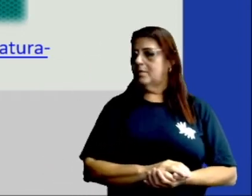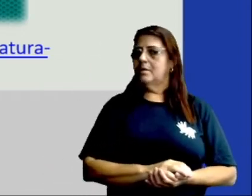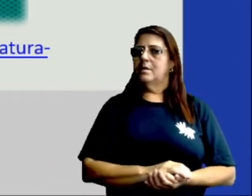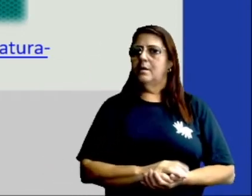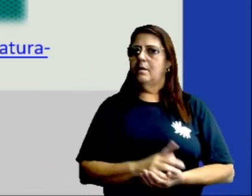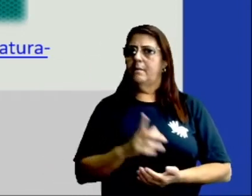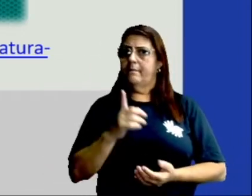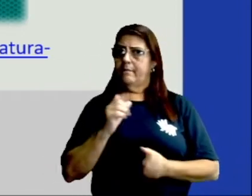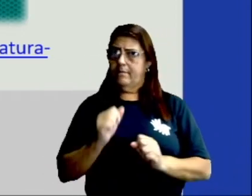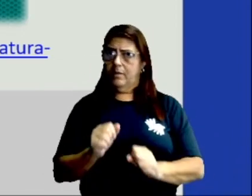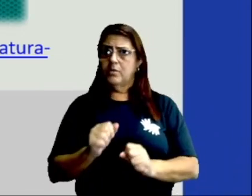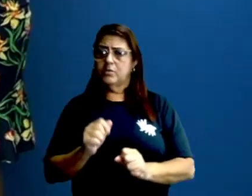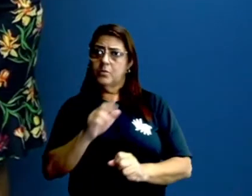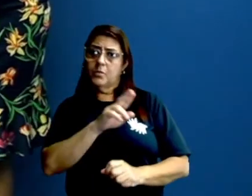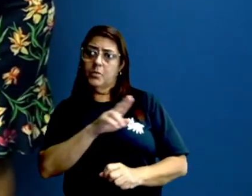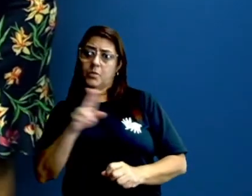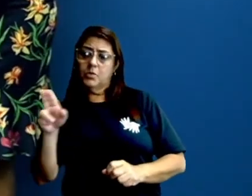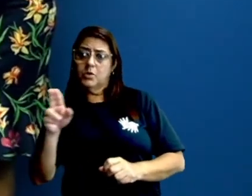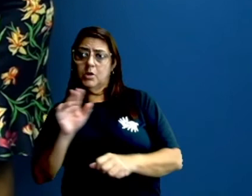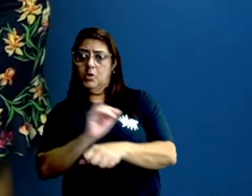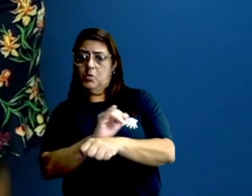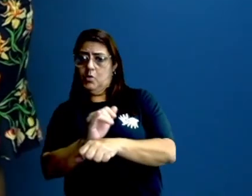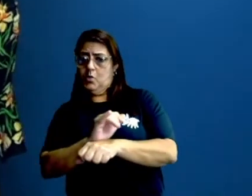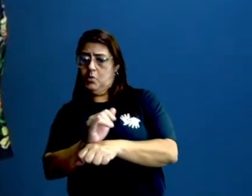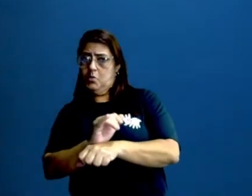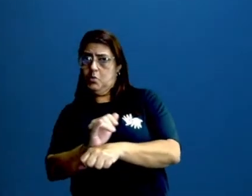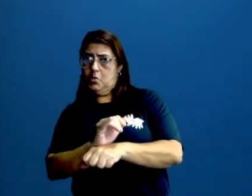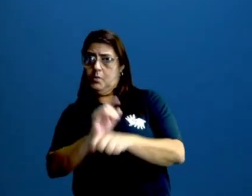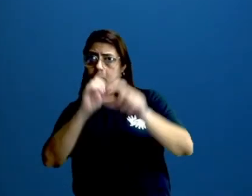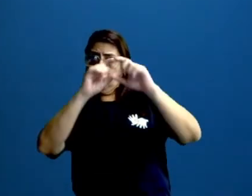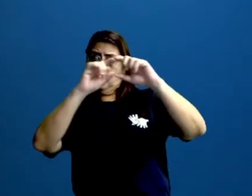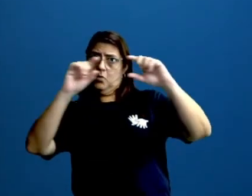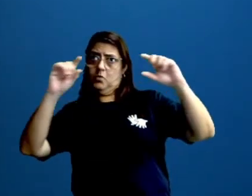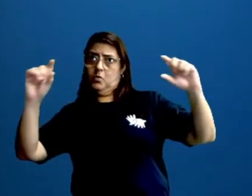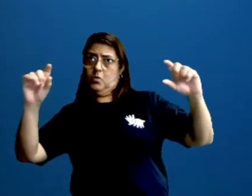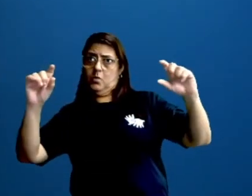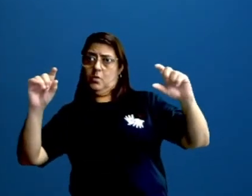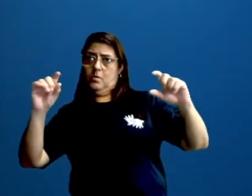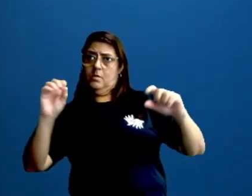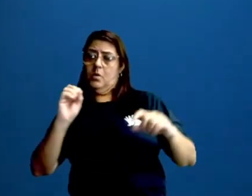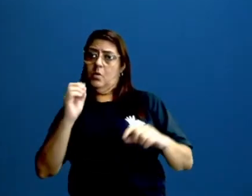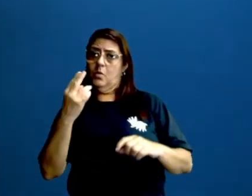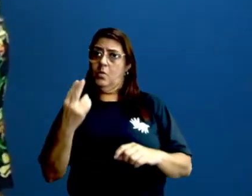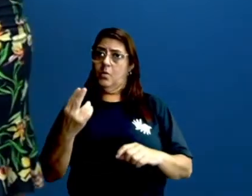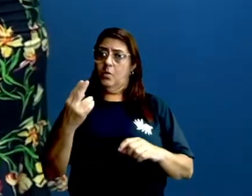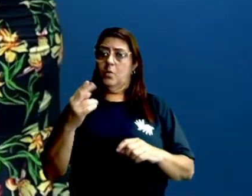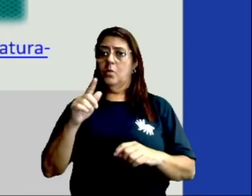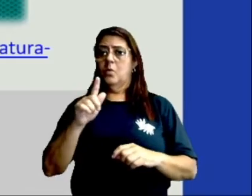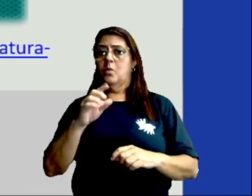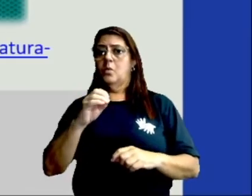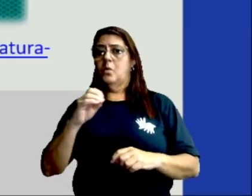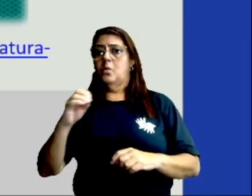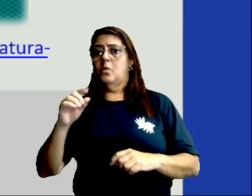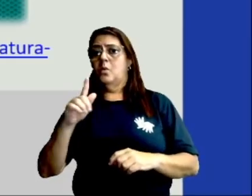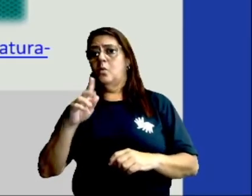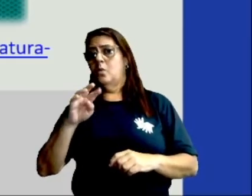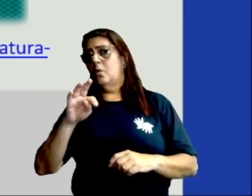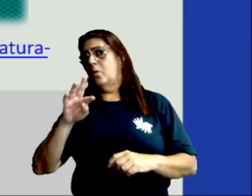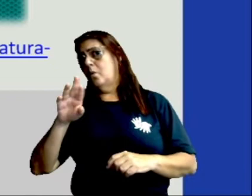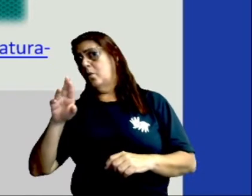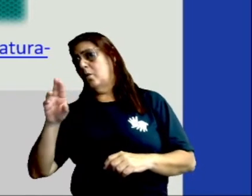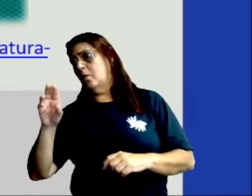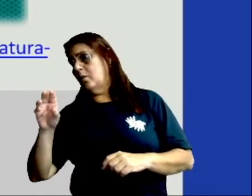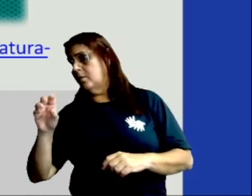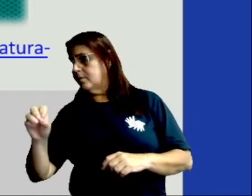Pronto, vocês podem colocar também no YouTube o nome desse livro que vocês encontram ou lá no Google que aparece. E nesse site aqui, ó,